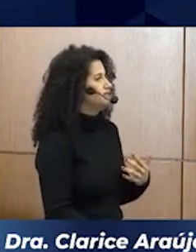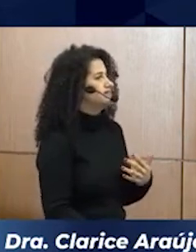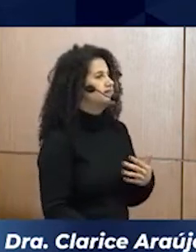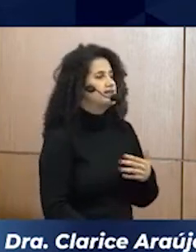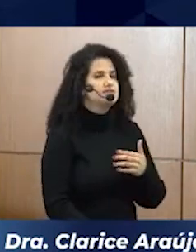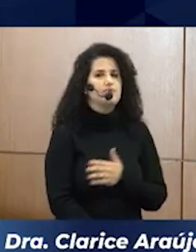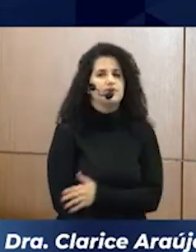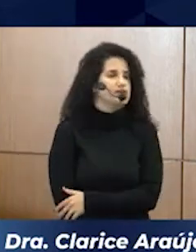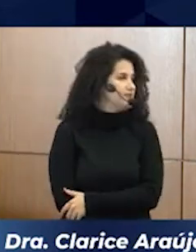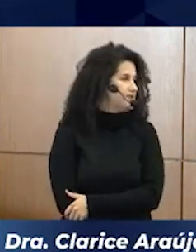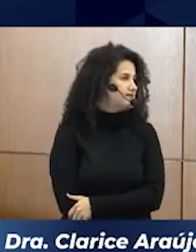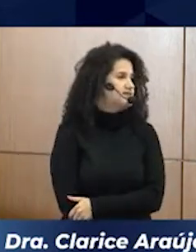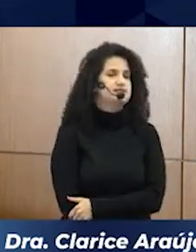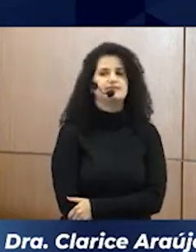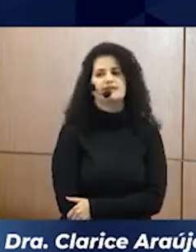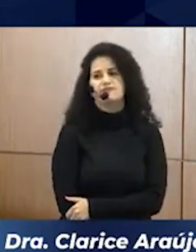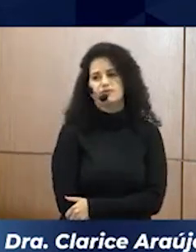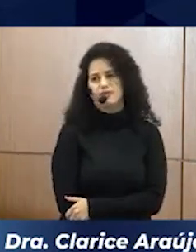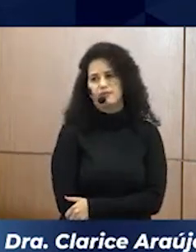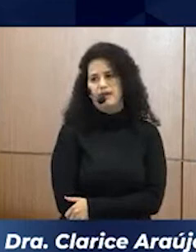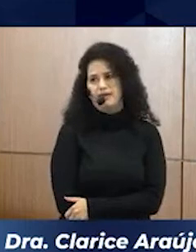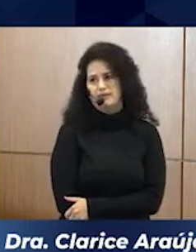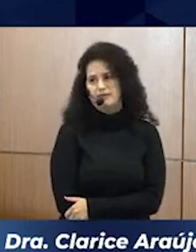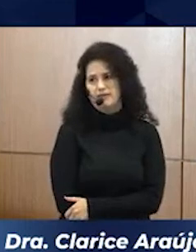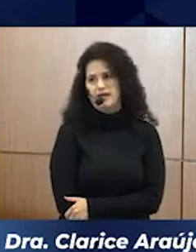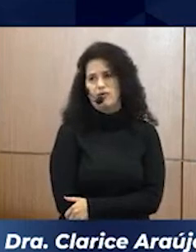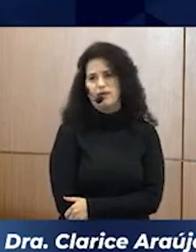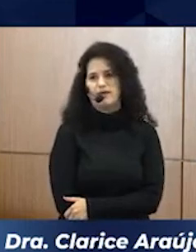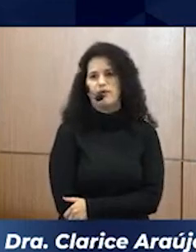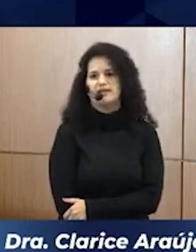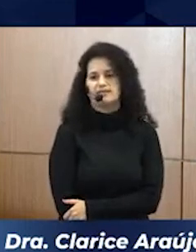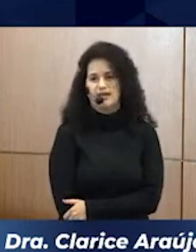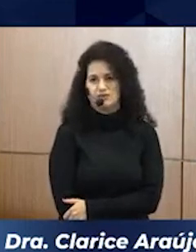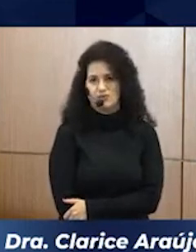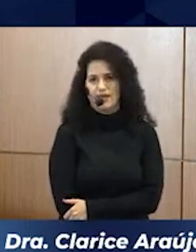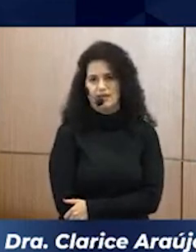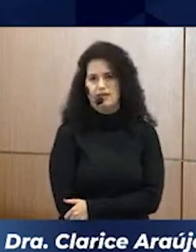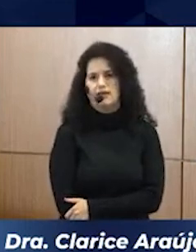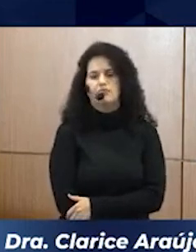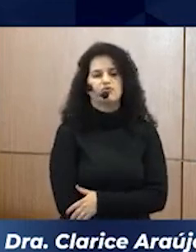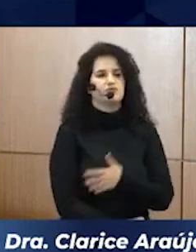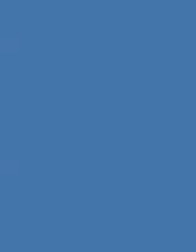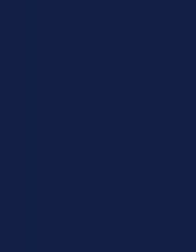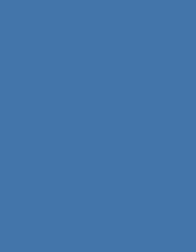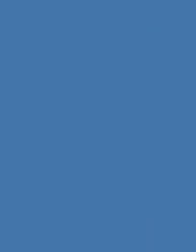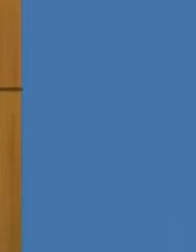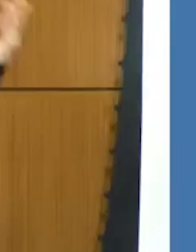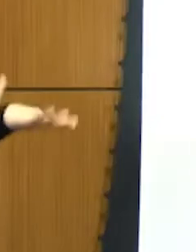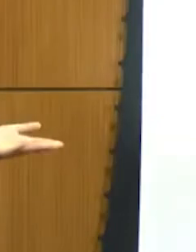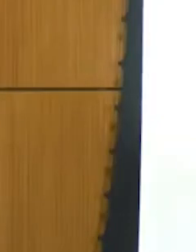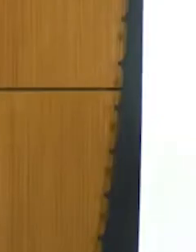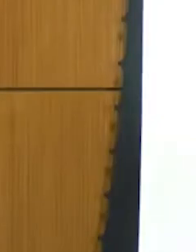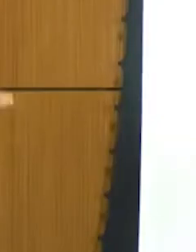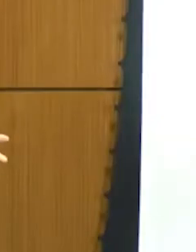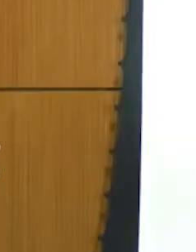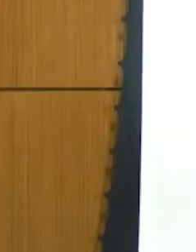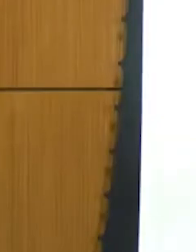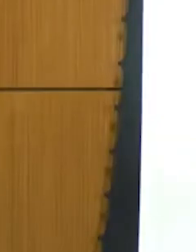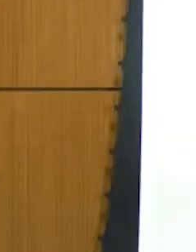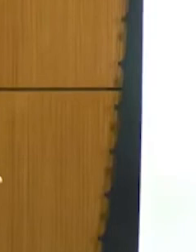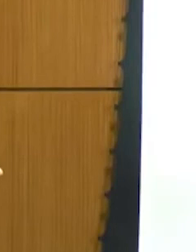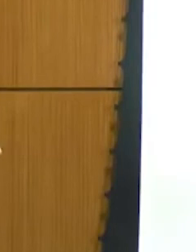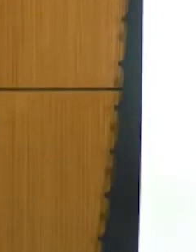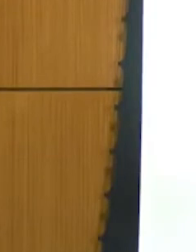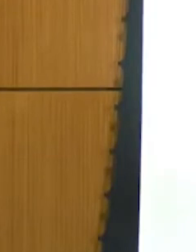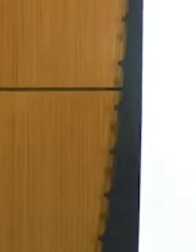melhor evidência que está disponível e acessível também. Né? Como é que eu acesso ela? A professora já falou aqui várias bases